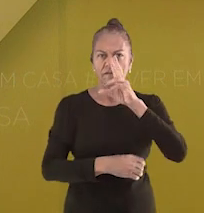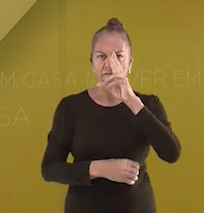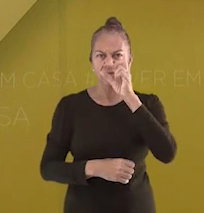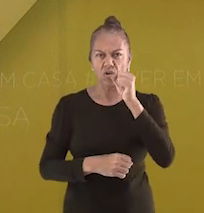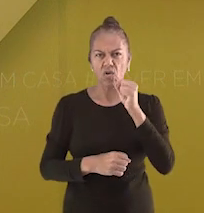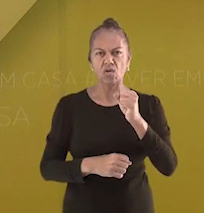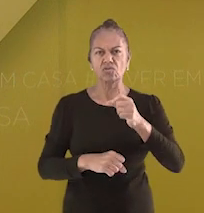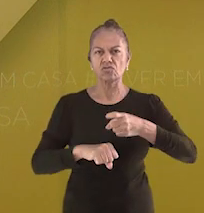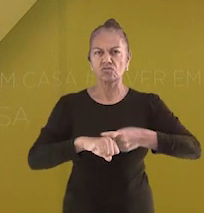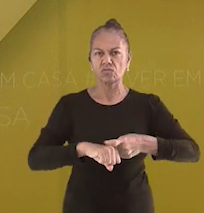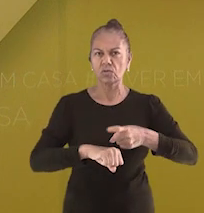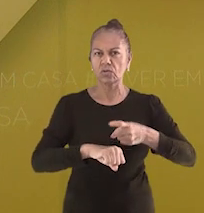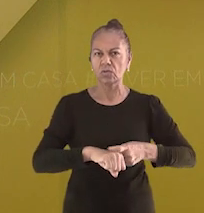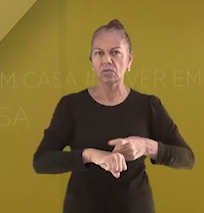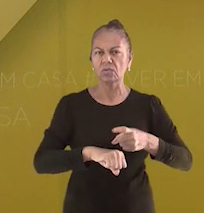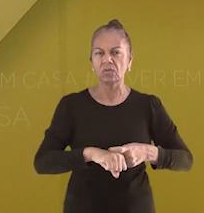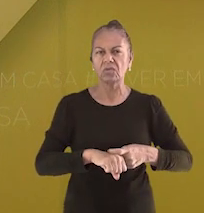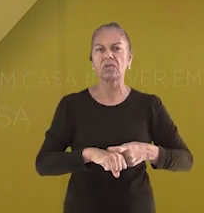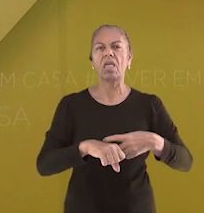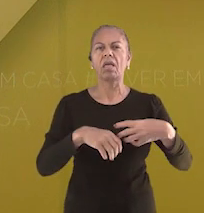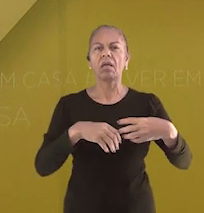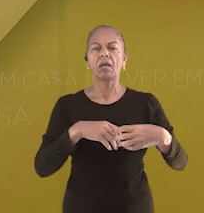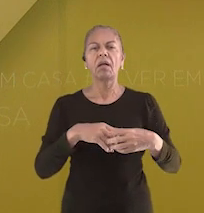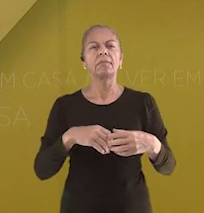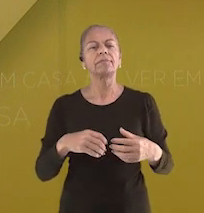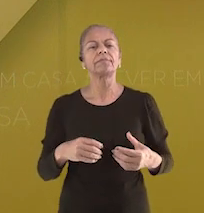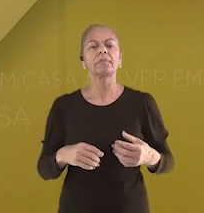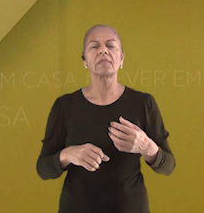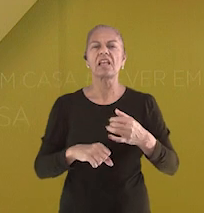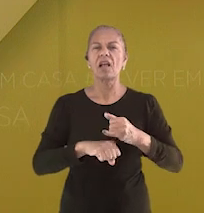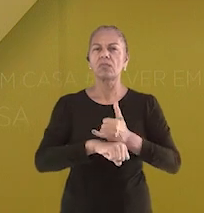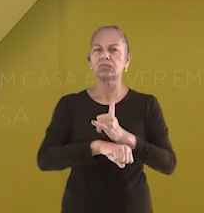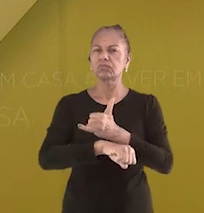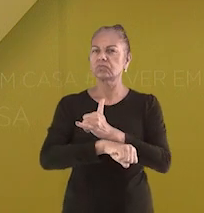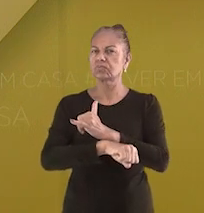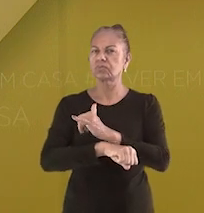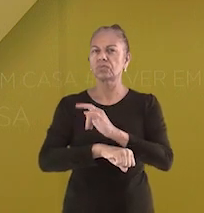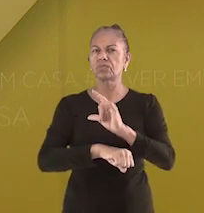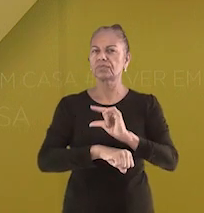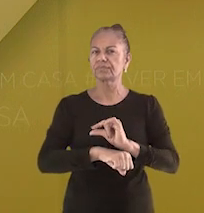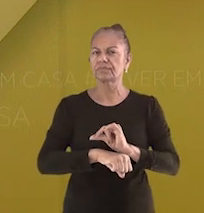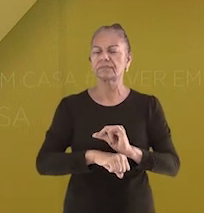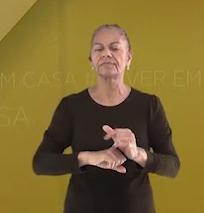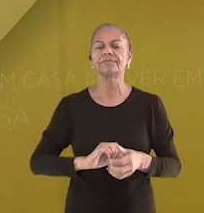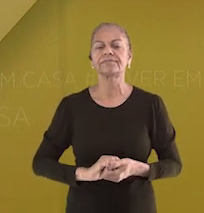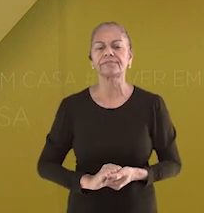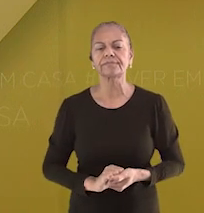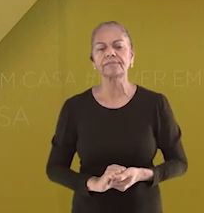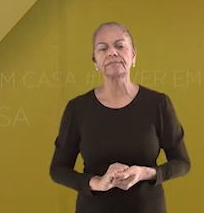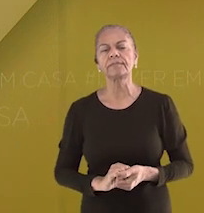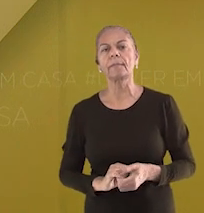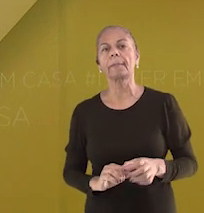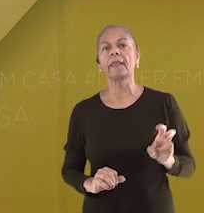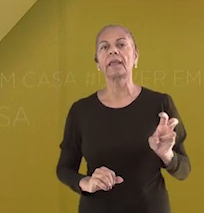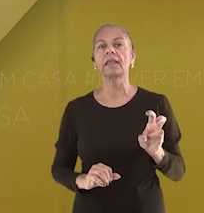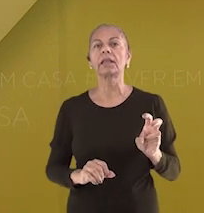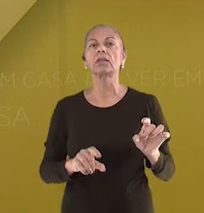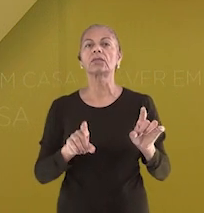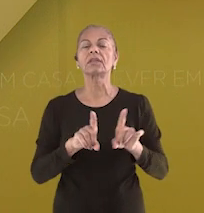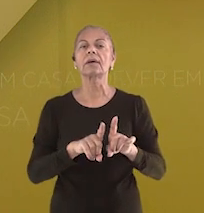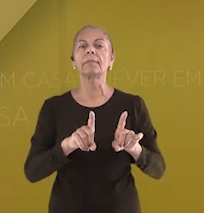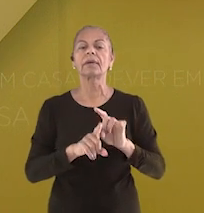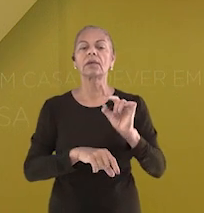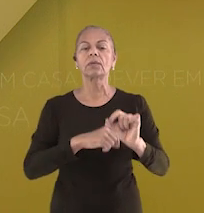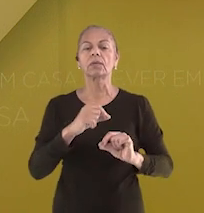e livres da flacidez causada pelo acúmulo de gordura. Em quinto, temos fortalecendo os